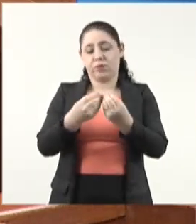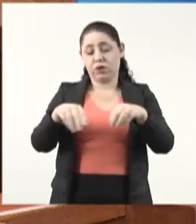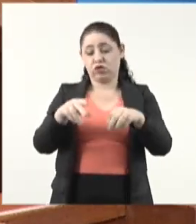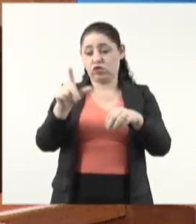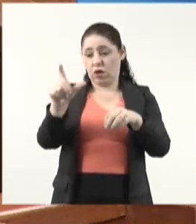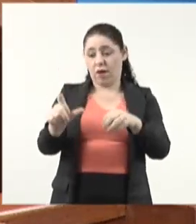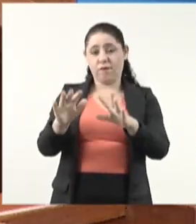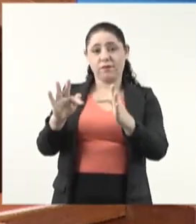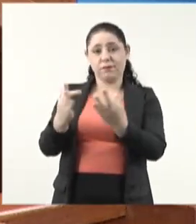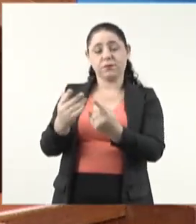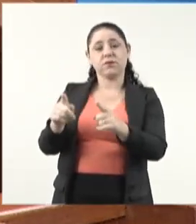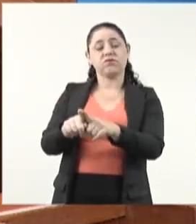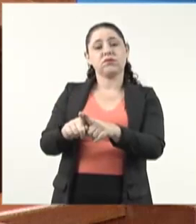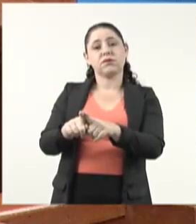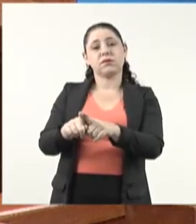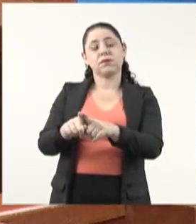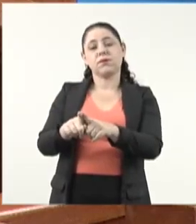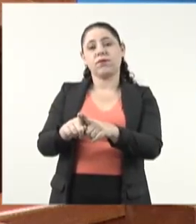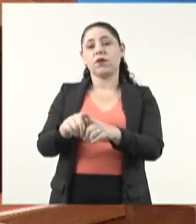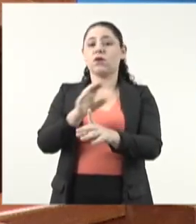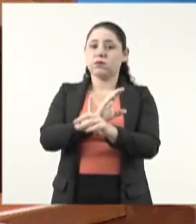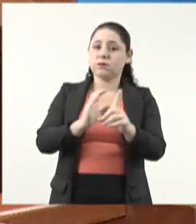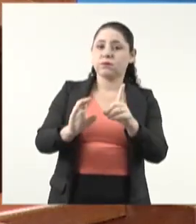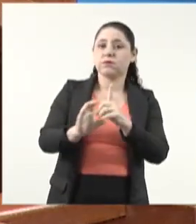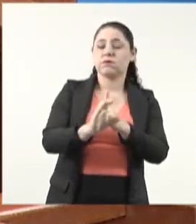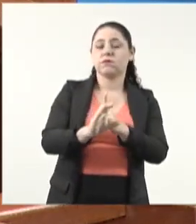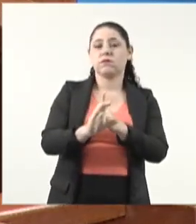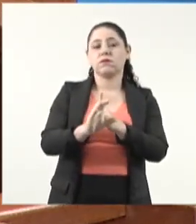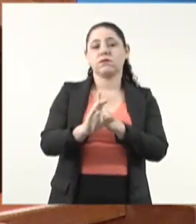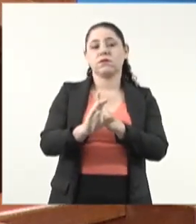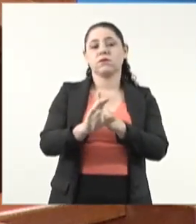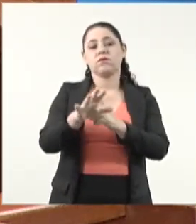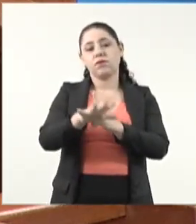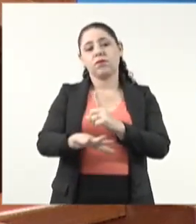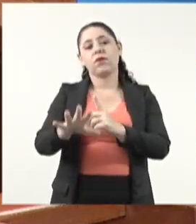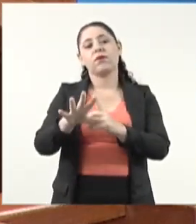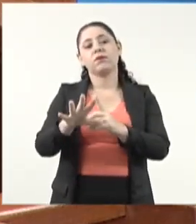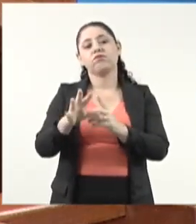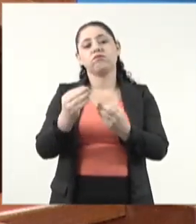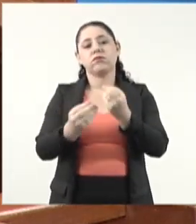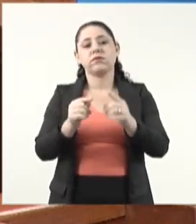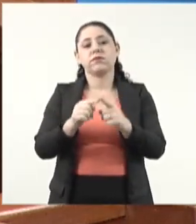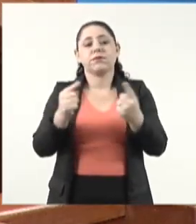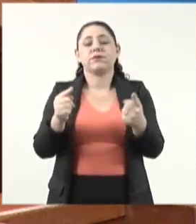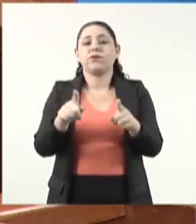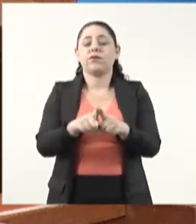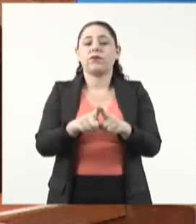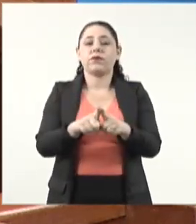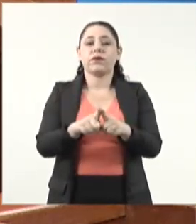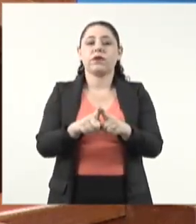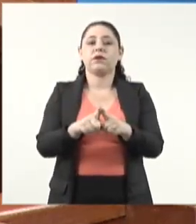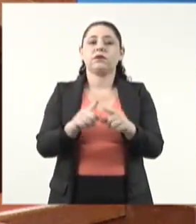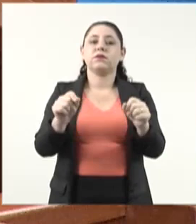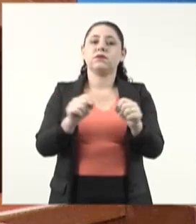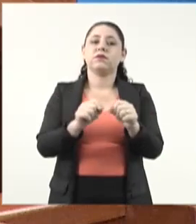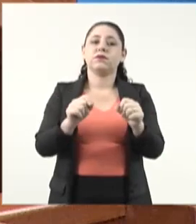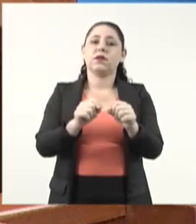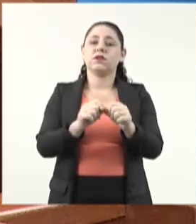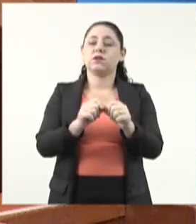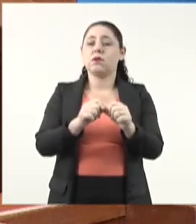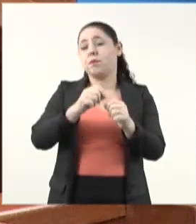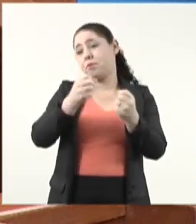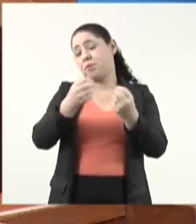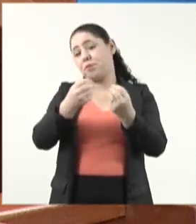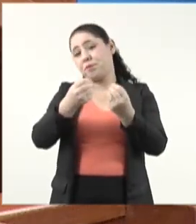da vítima, ela causa um dano a toda a comunidade daquela situação, mas ela também causa um dano à